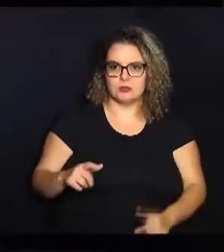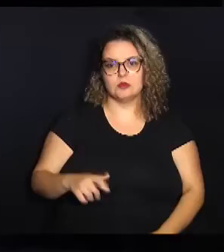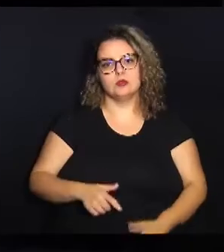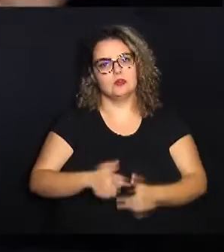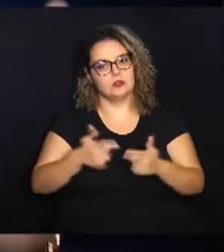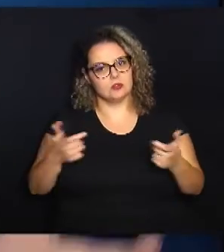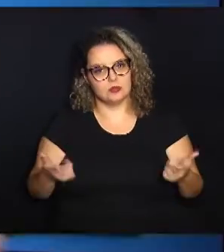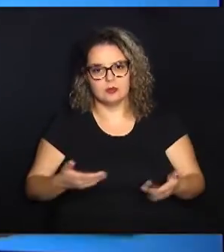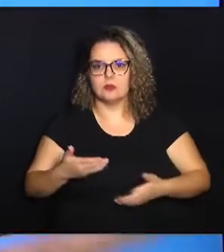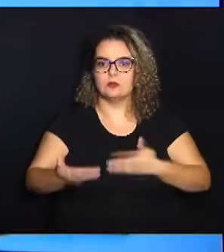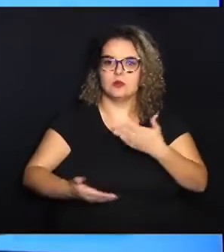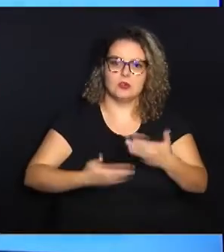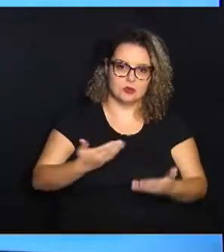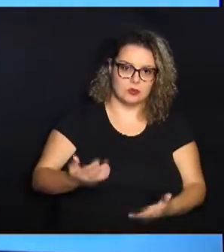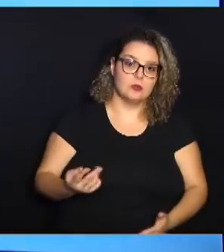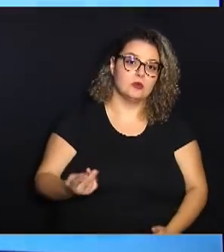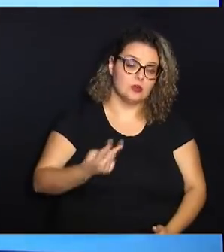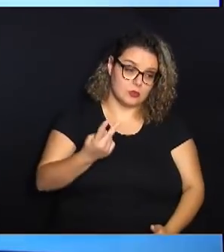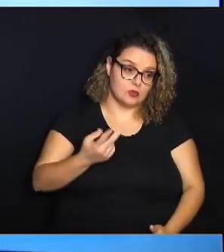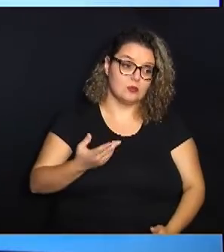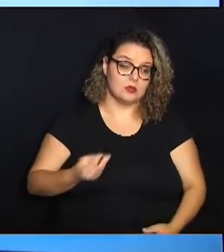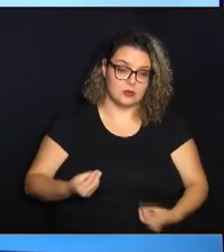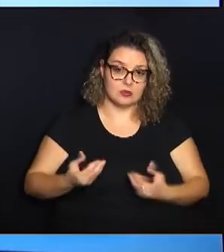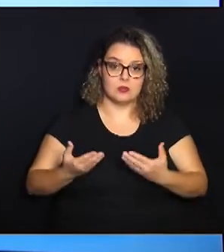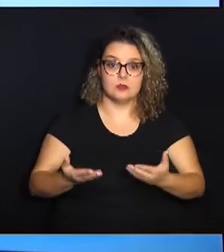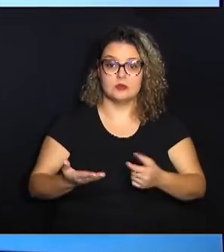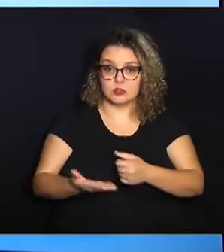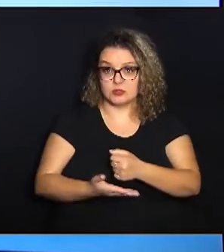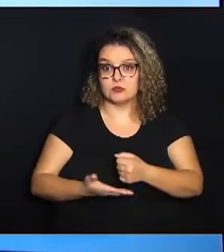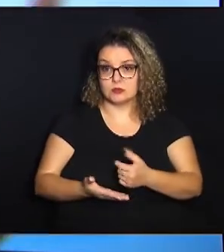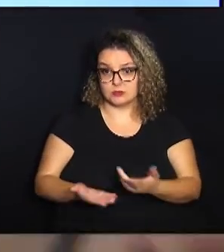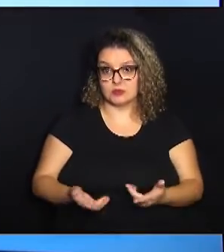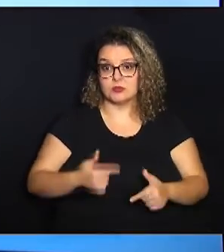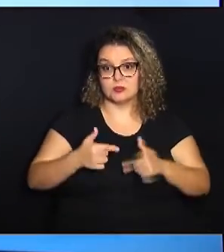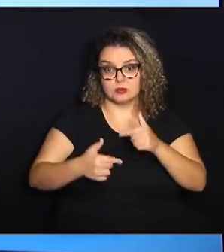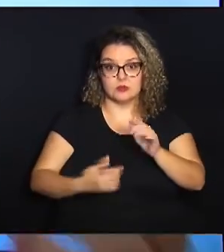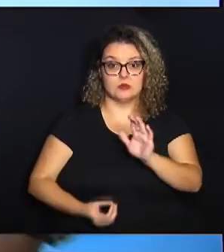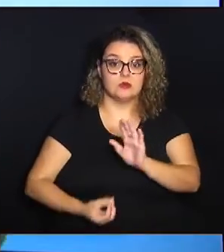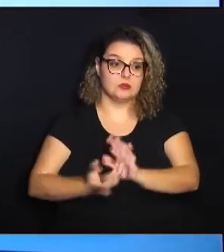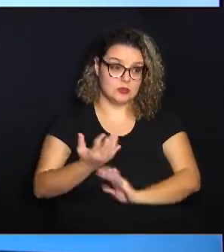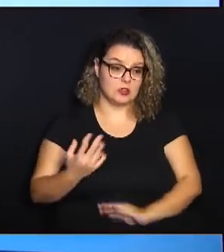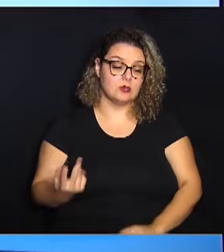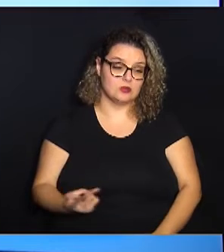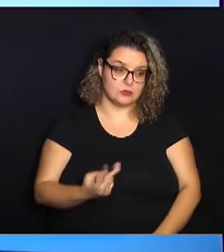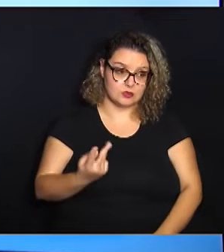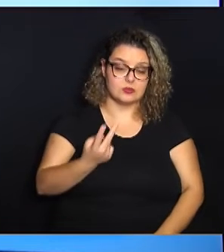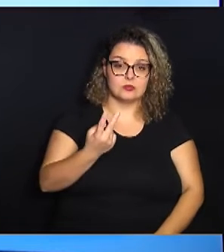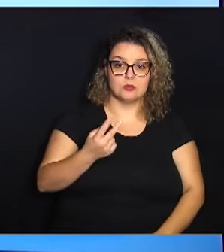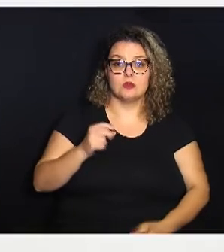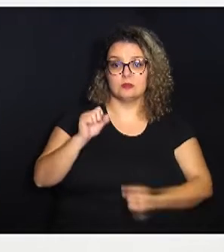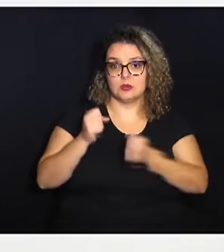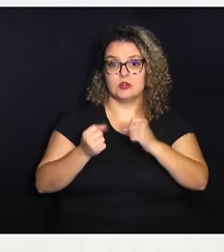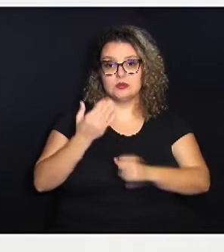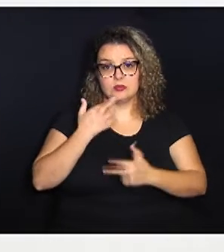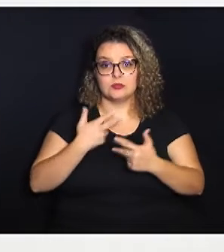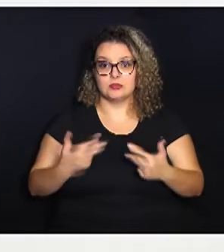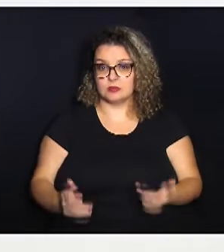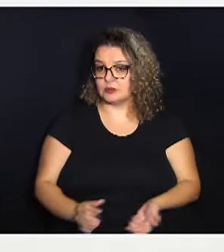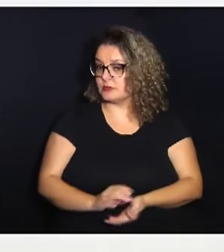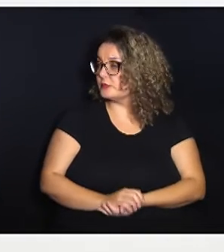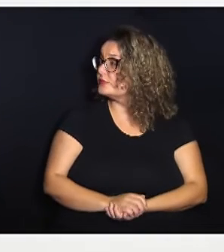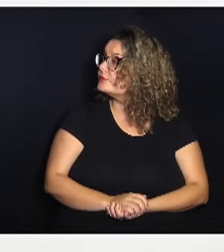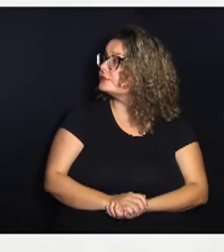de serviços e o valor que a gente traz, porque basicamente a gente trabalha com criação de valor para a indústria de alimentos.